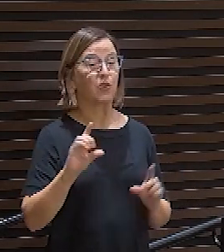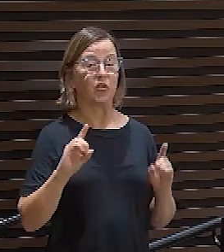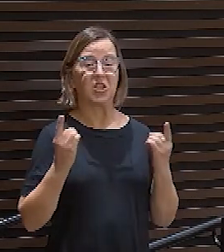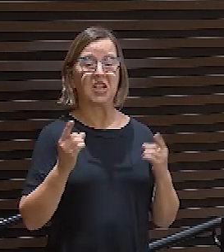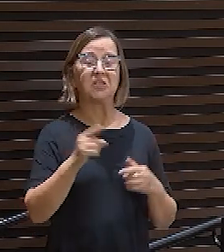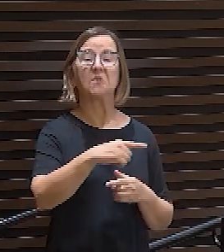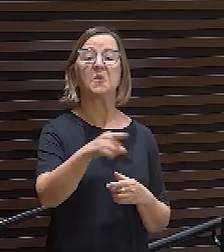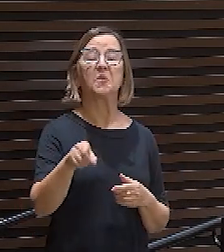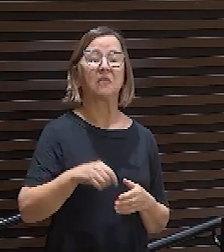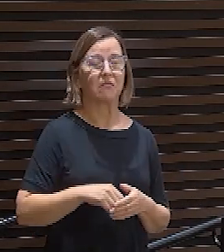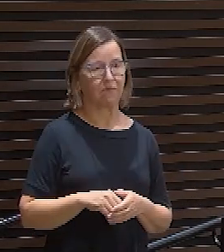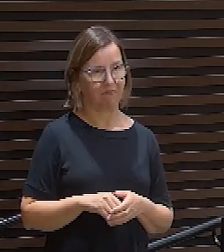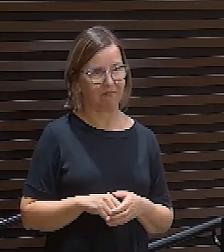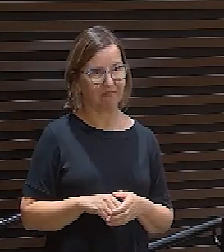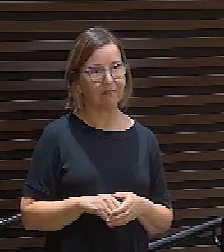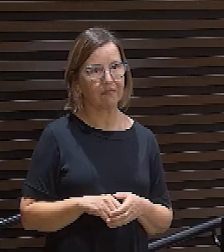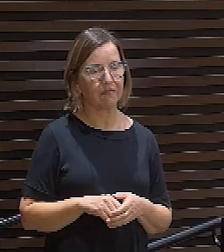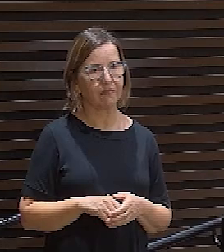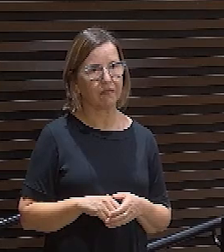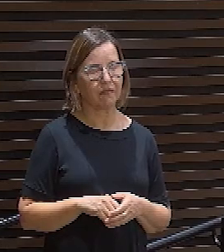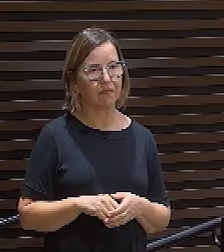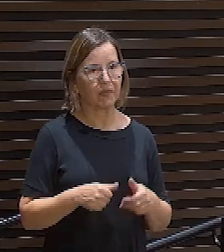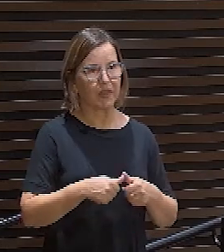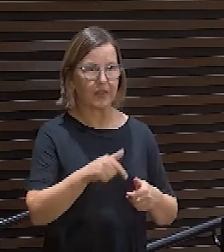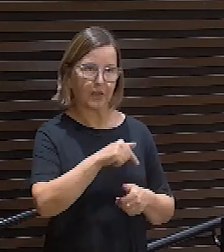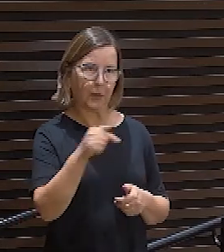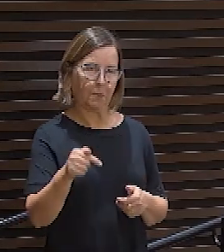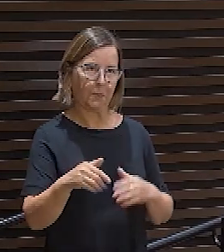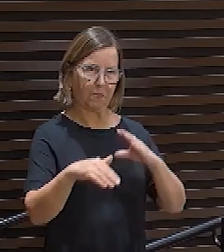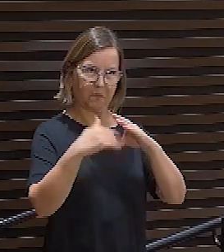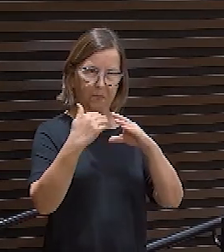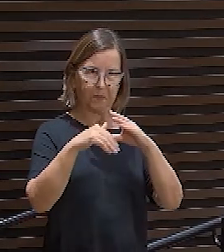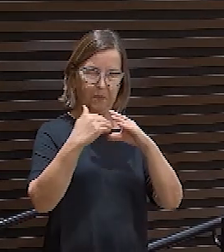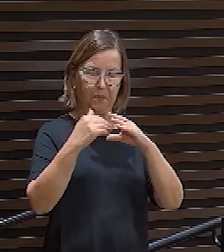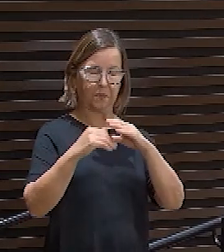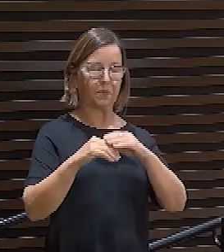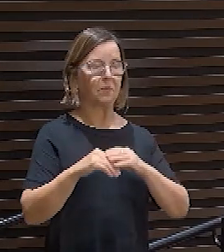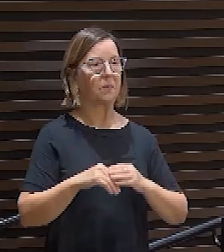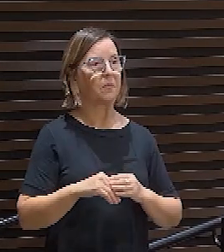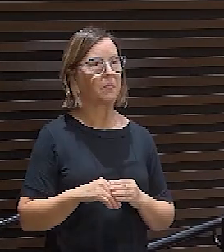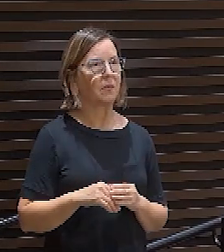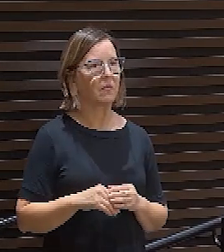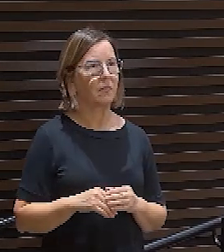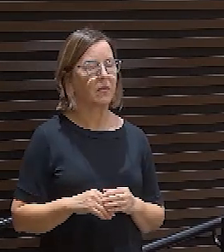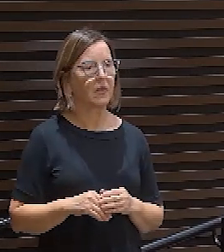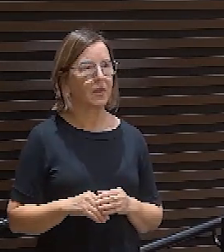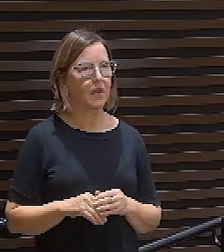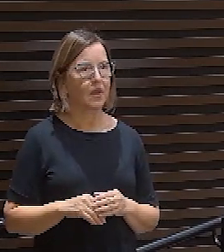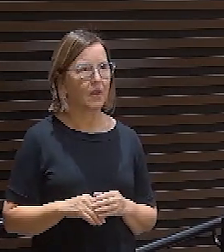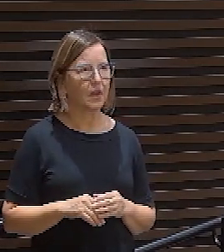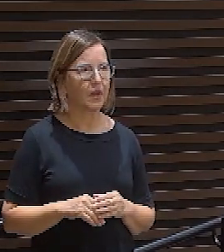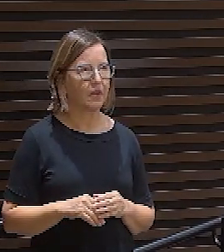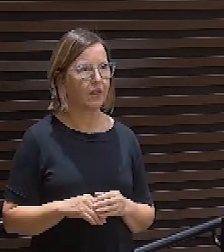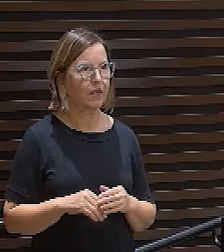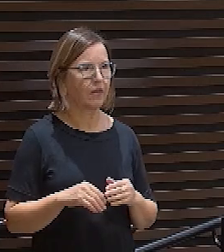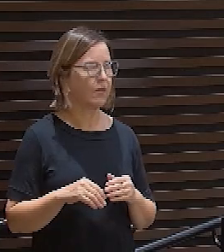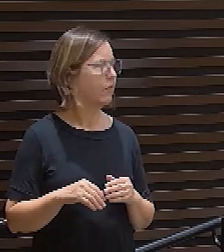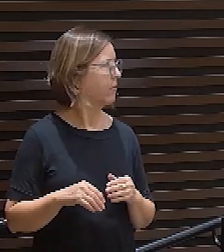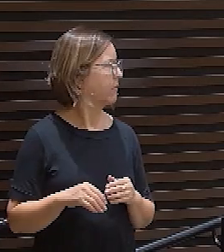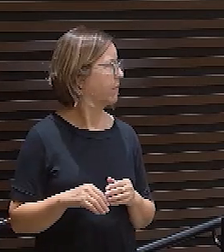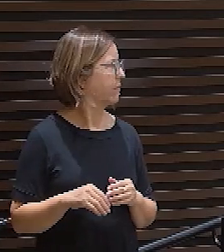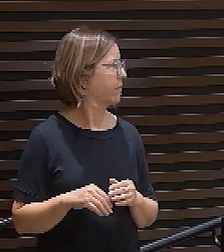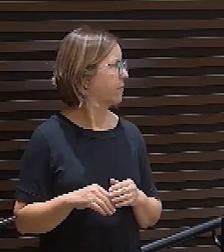Essas semanas, a gente recebeu uma mensagem no grupo do G50 que fala de algo